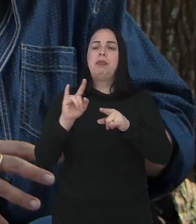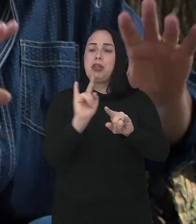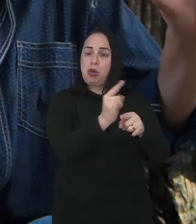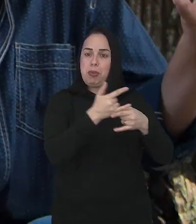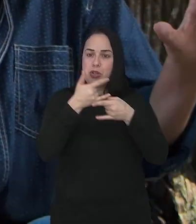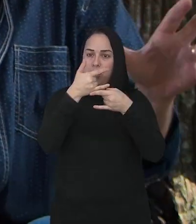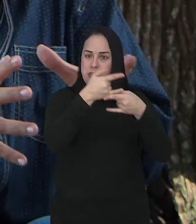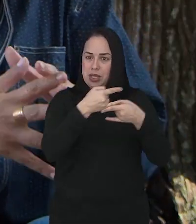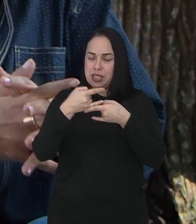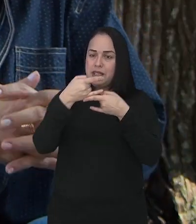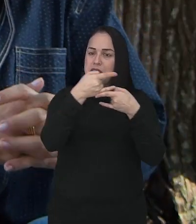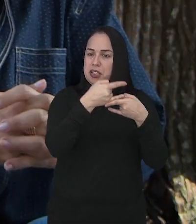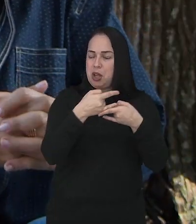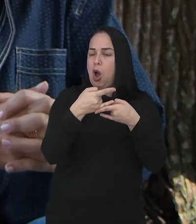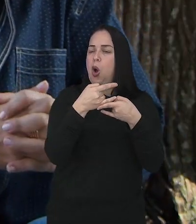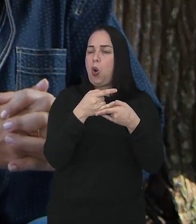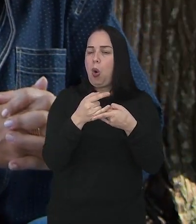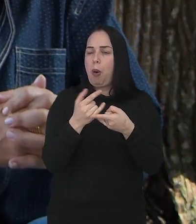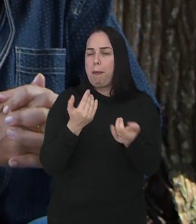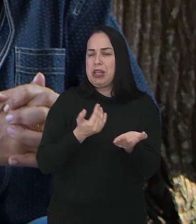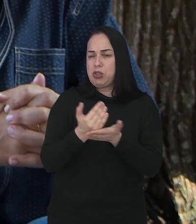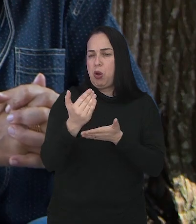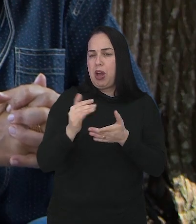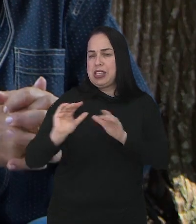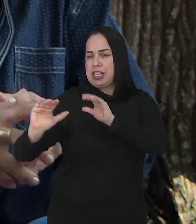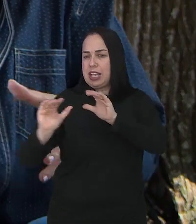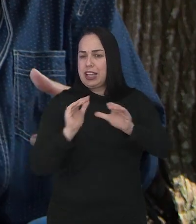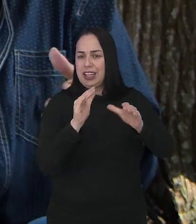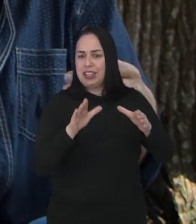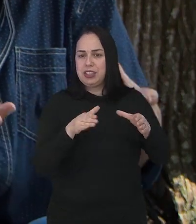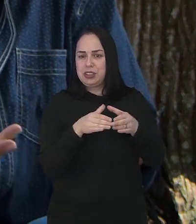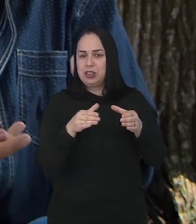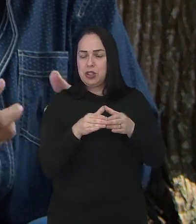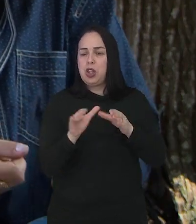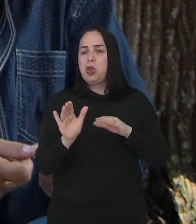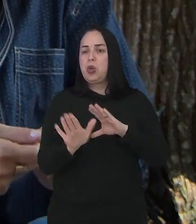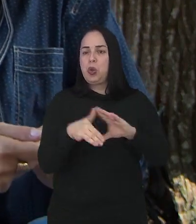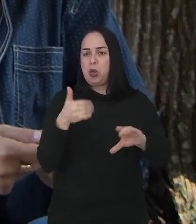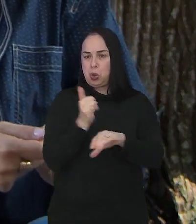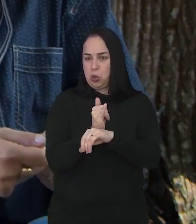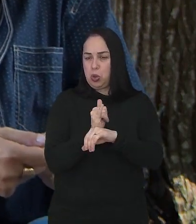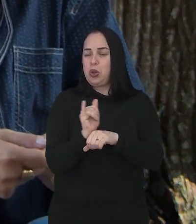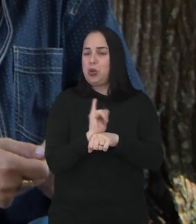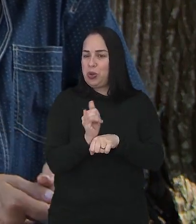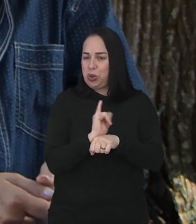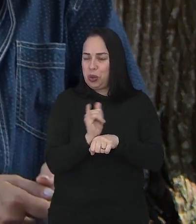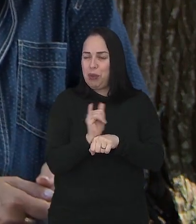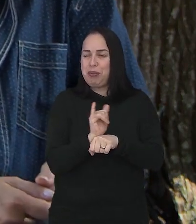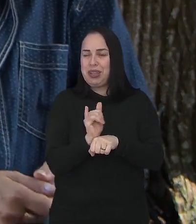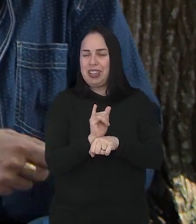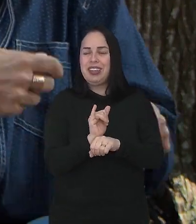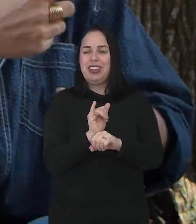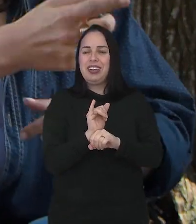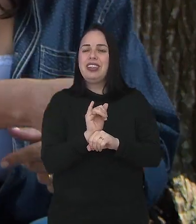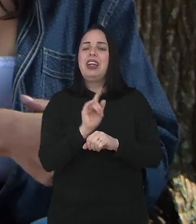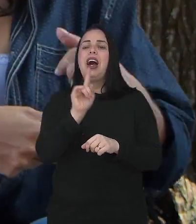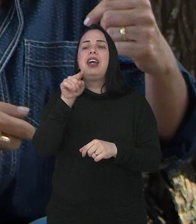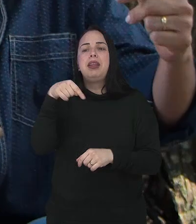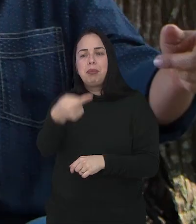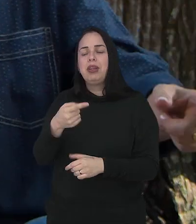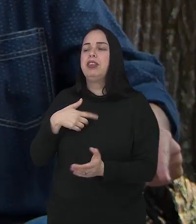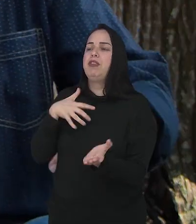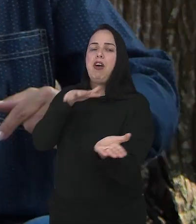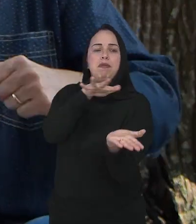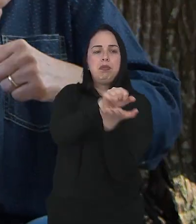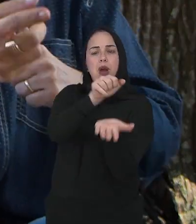que começou o Cantautoras de forma pelo canal de YouTube da Cantautoras do Vale. E depois a gente foi se